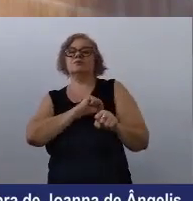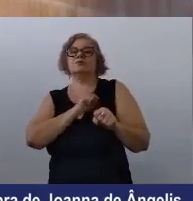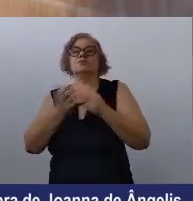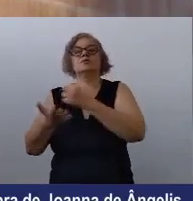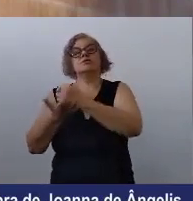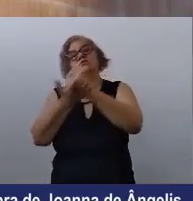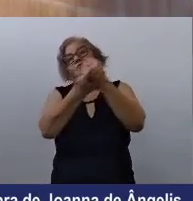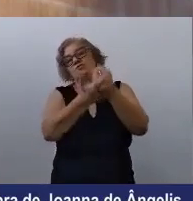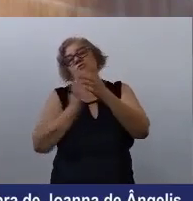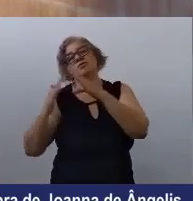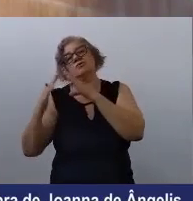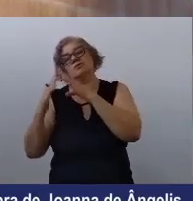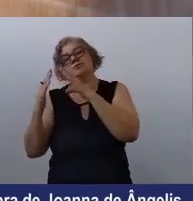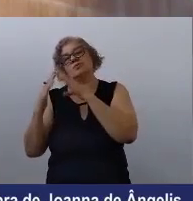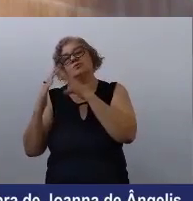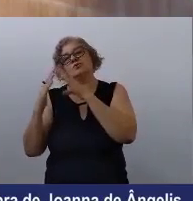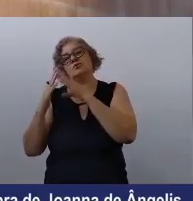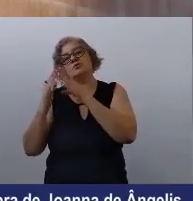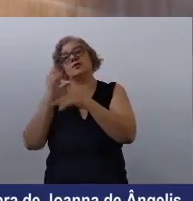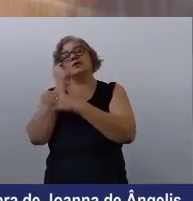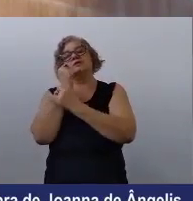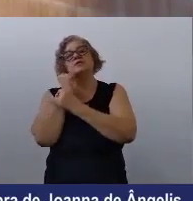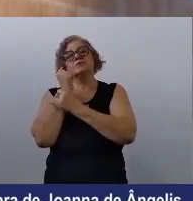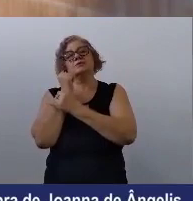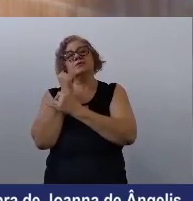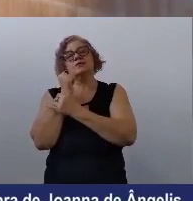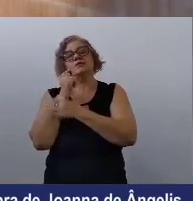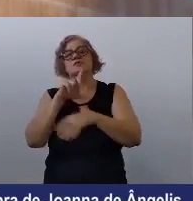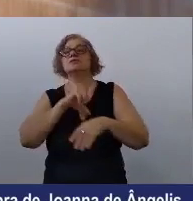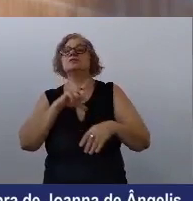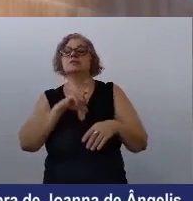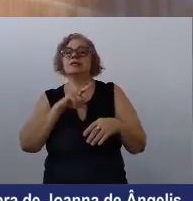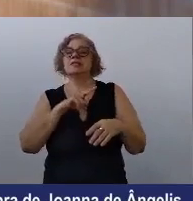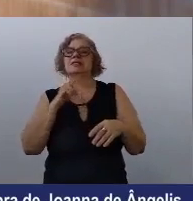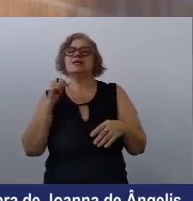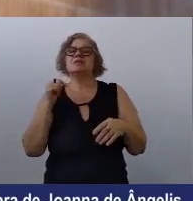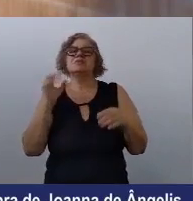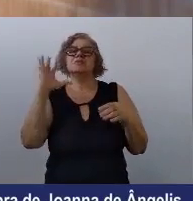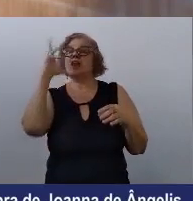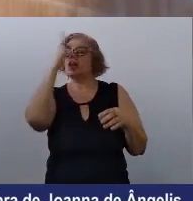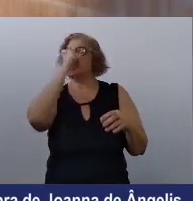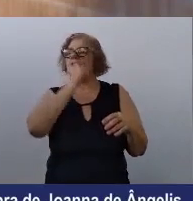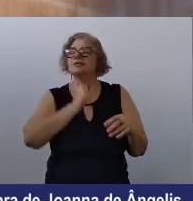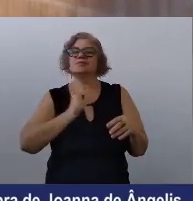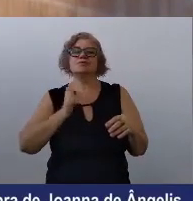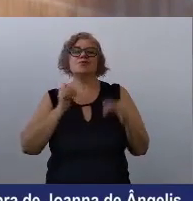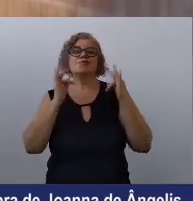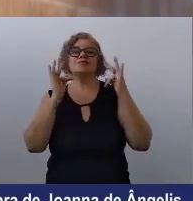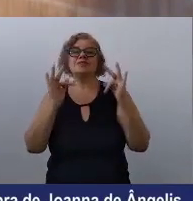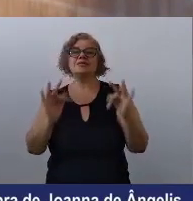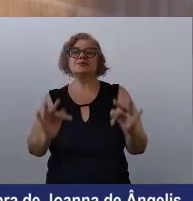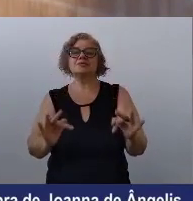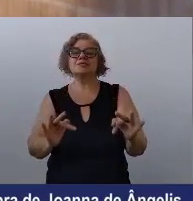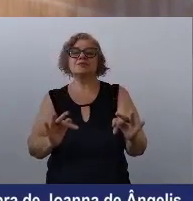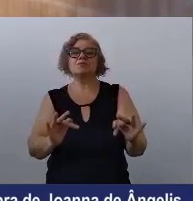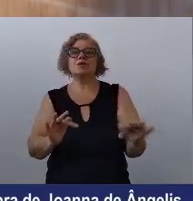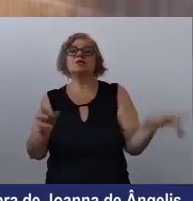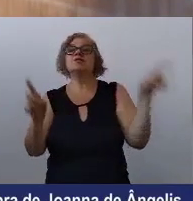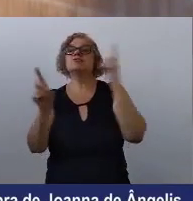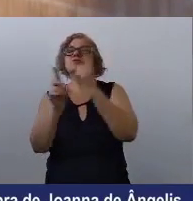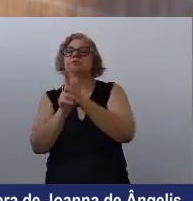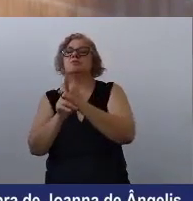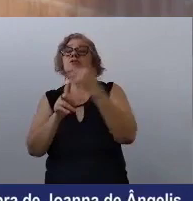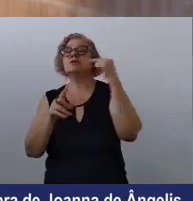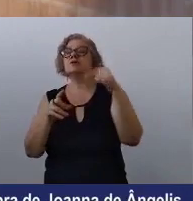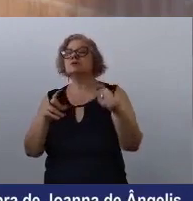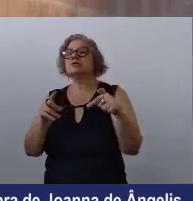voltar pelos nossos lares em segurança, que tenhamos um maravilhoso fim de semana, que possamos estar aqui na próxima